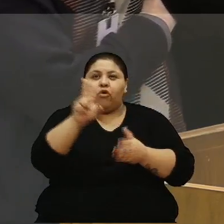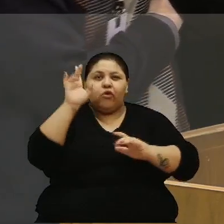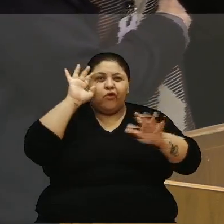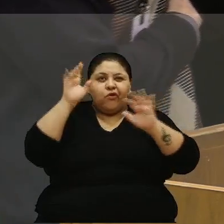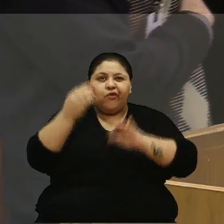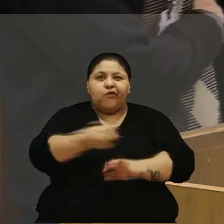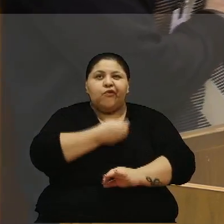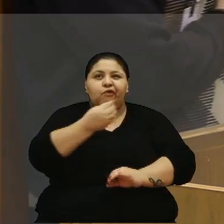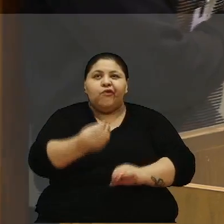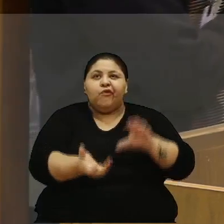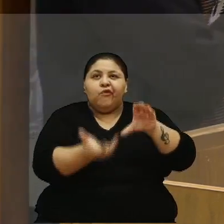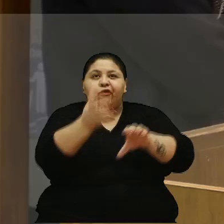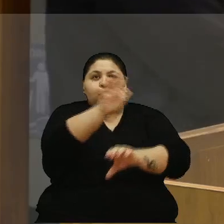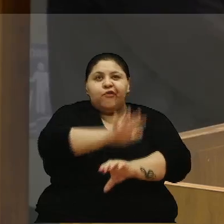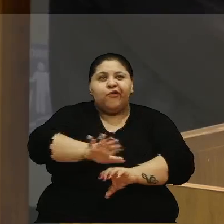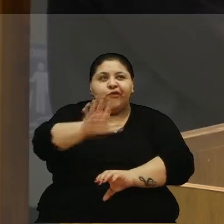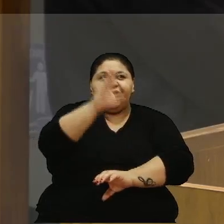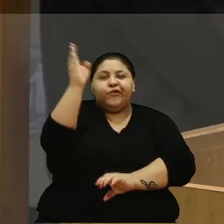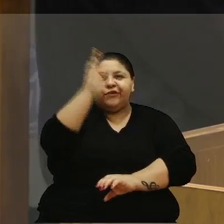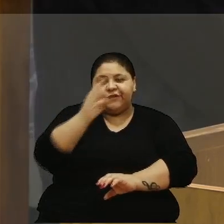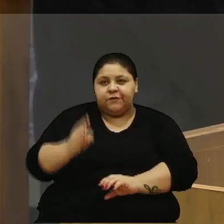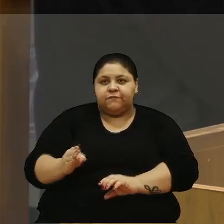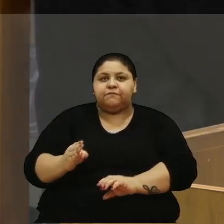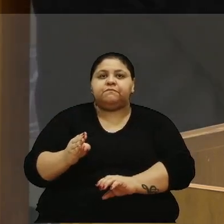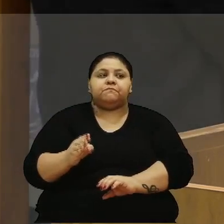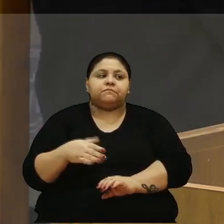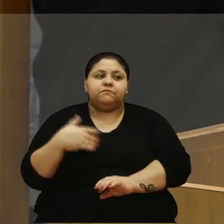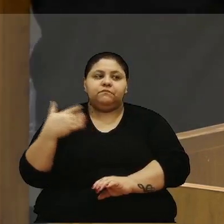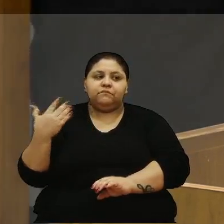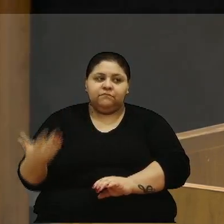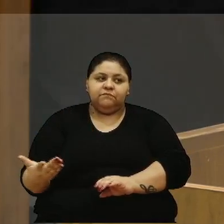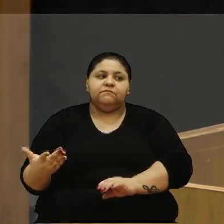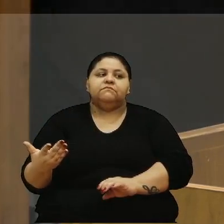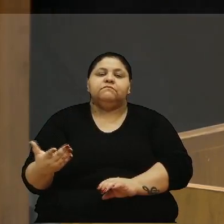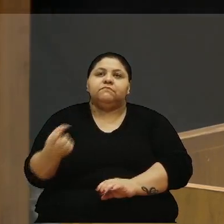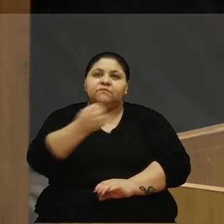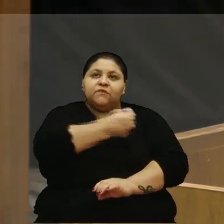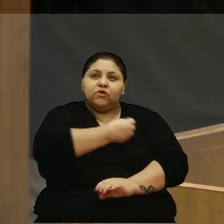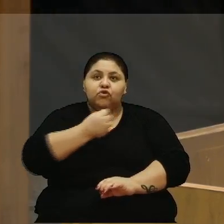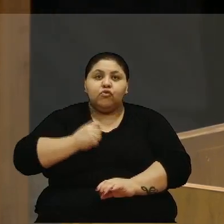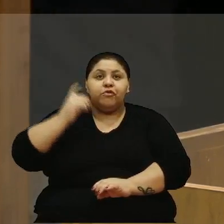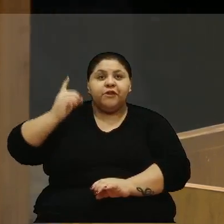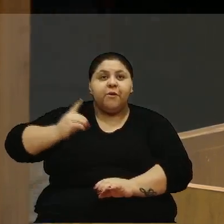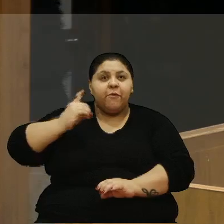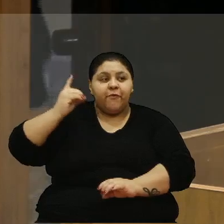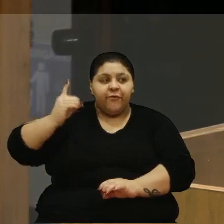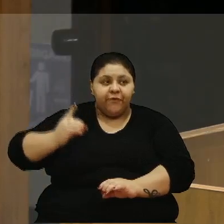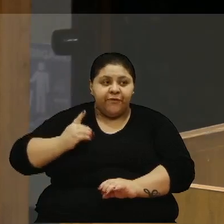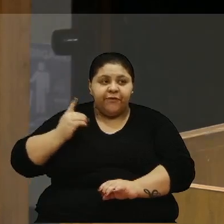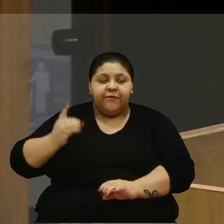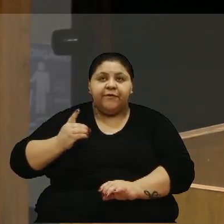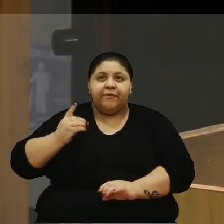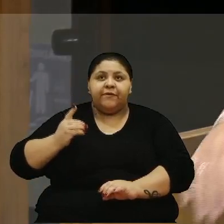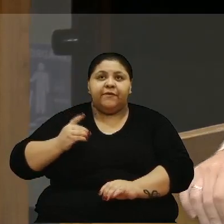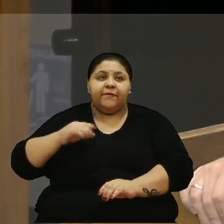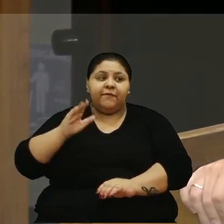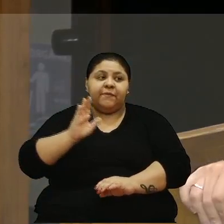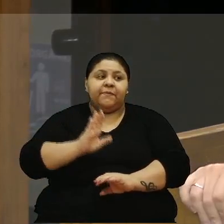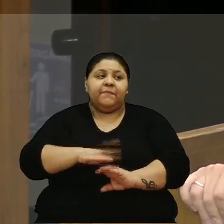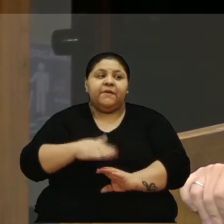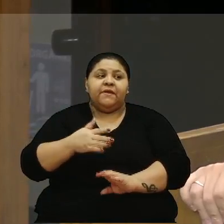vive o Congresso Nacional Brasileiro, aumentando o número de deputados, cada vez mais mal